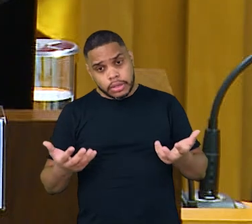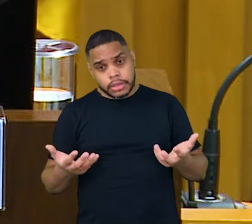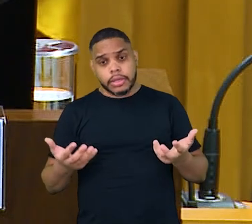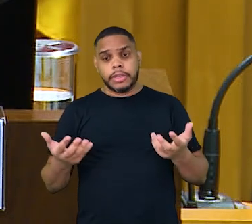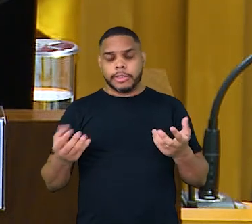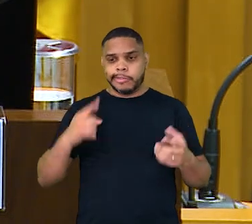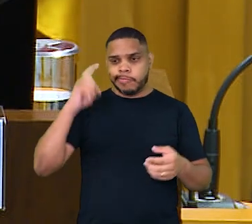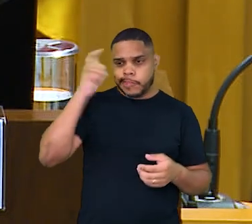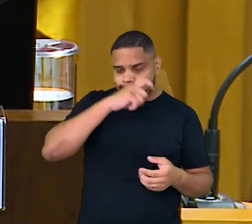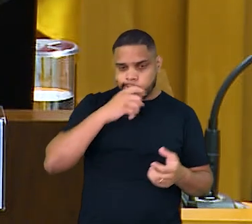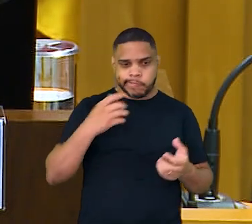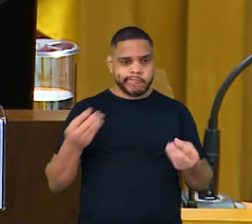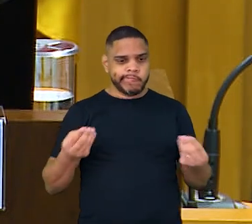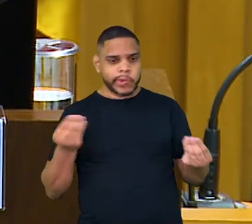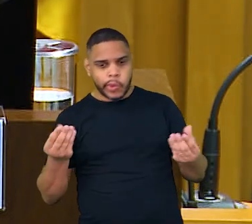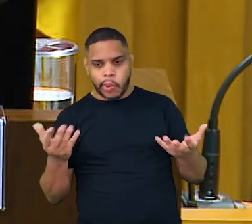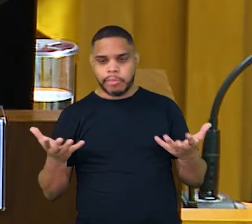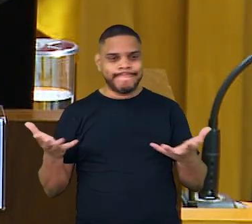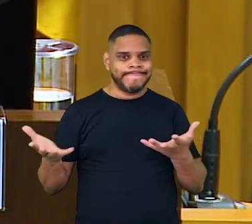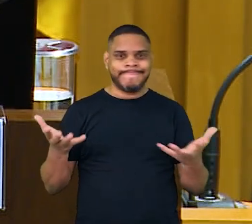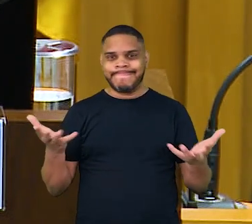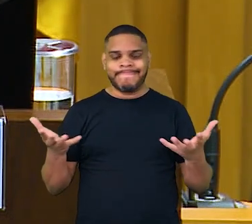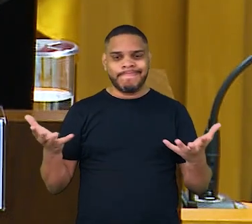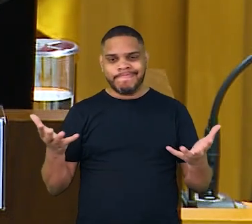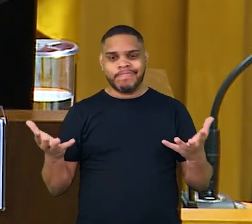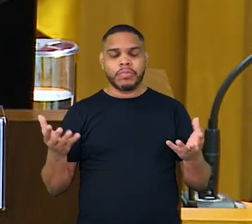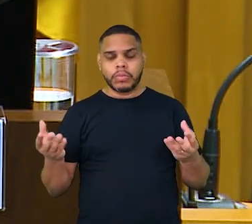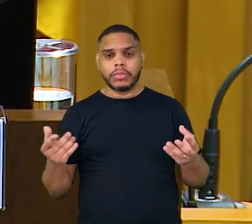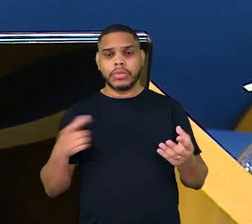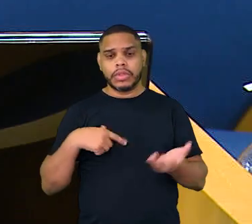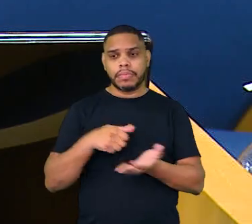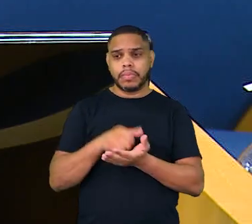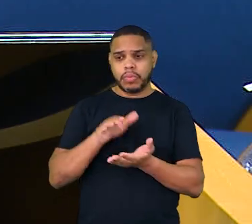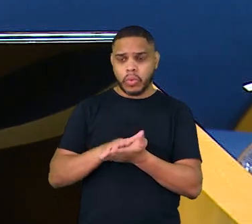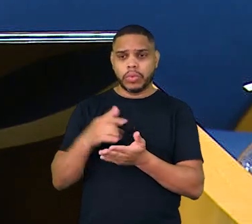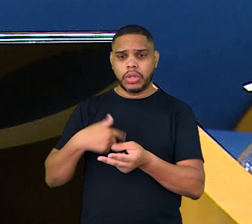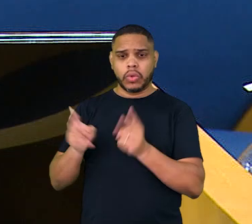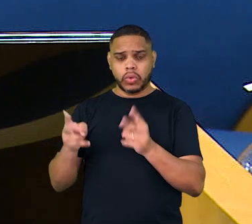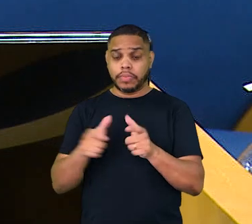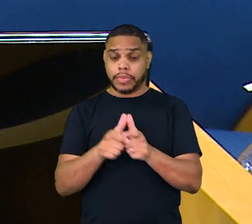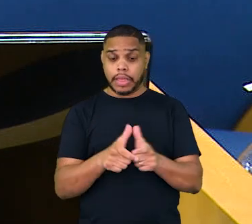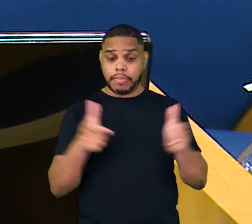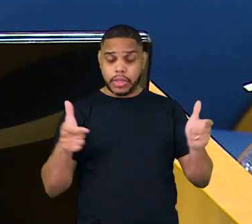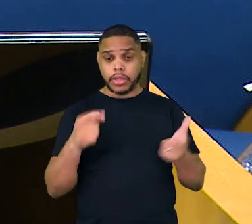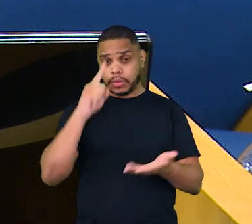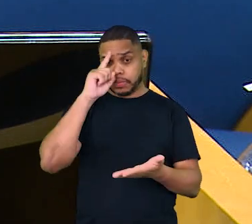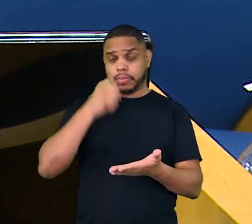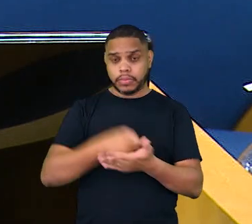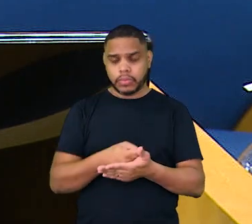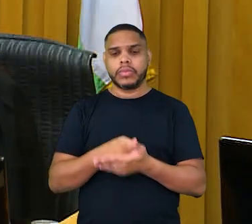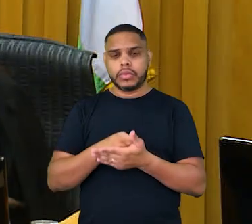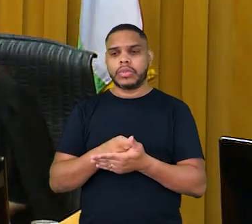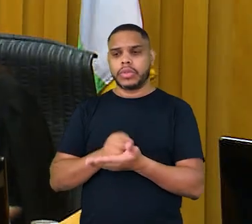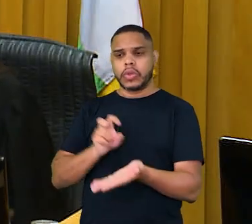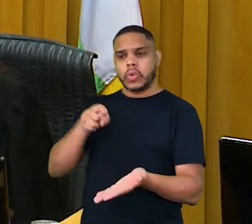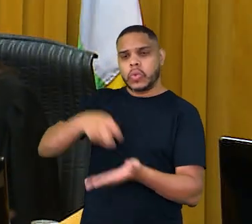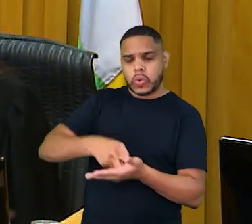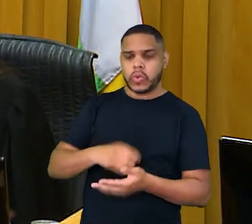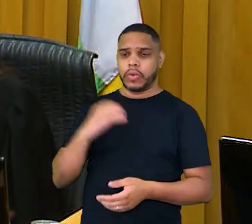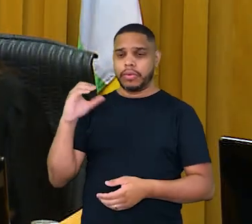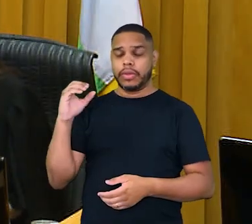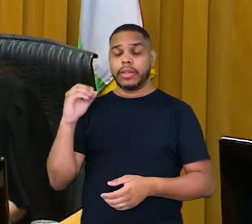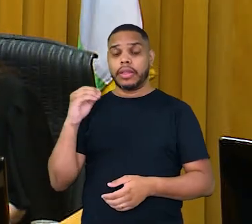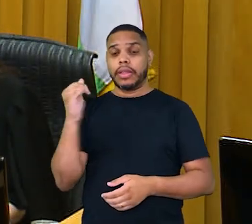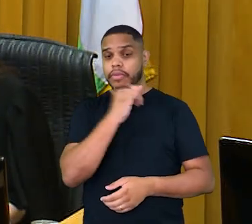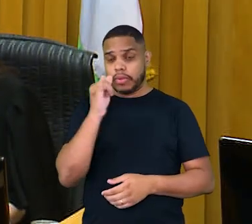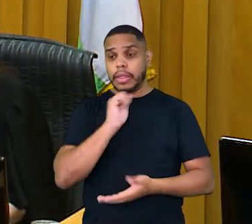tem dificuldade de excluir essa multa. Por maioria, ficou mantida a condenação do Fluminense, que vai ter